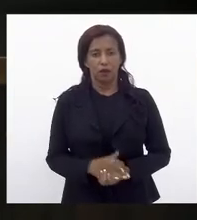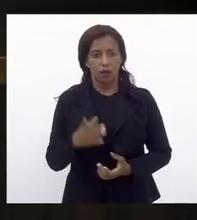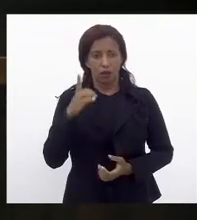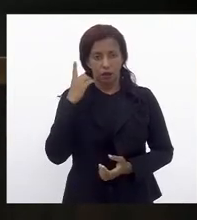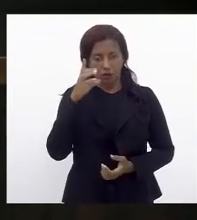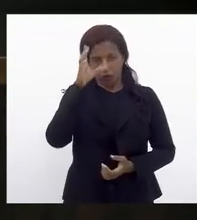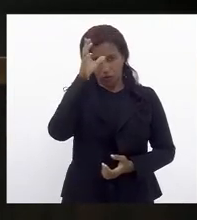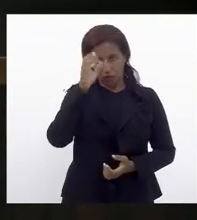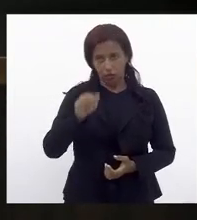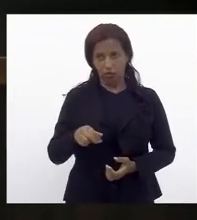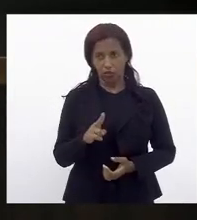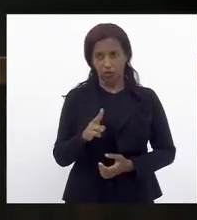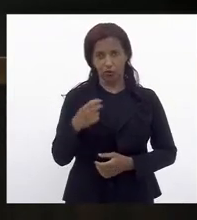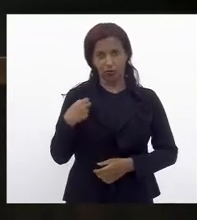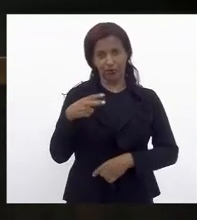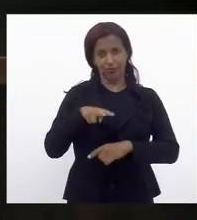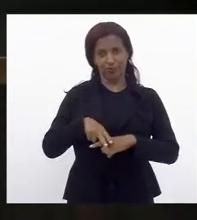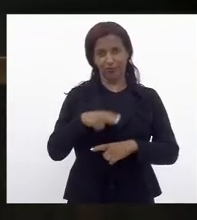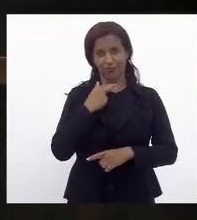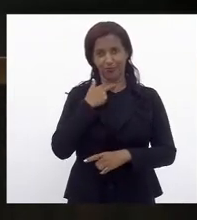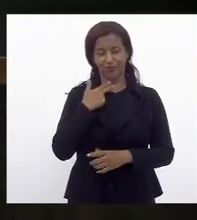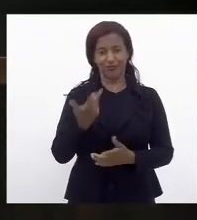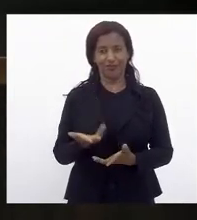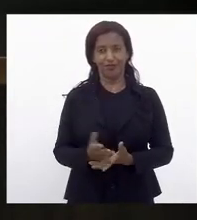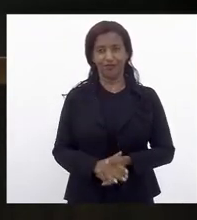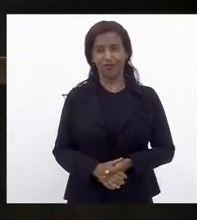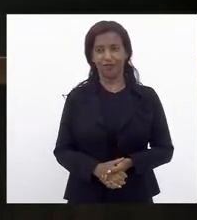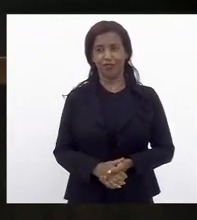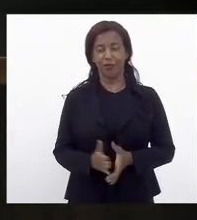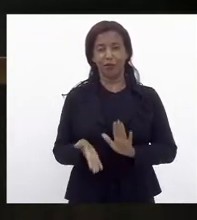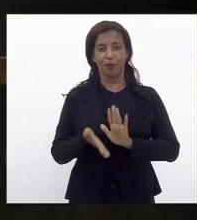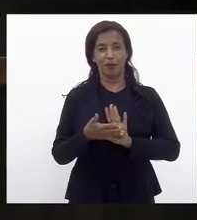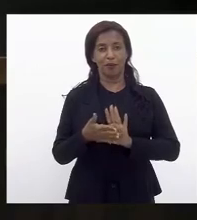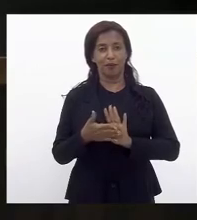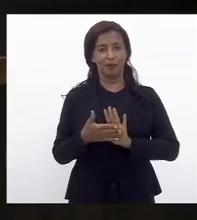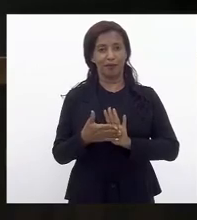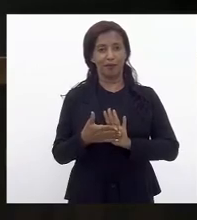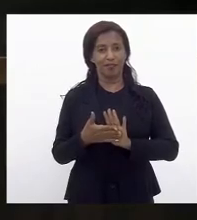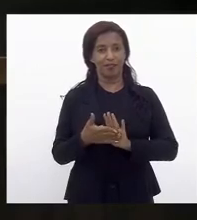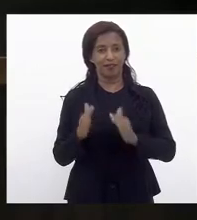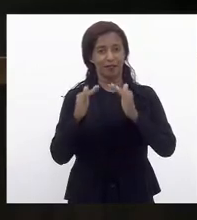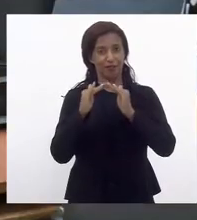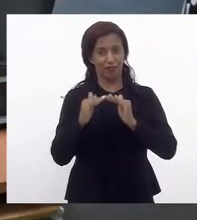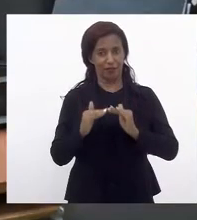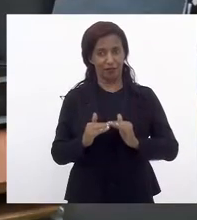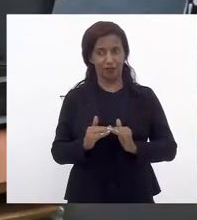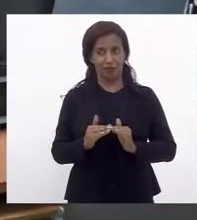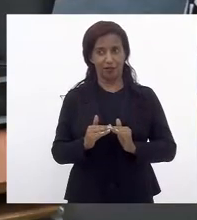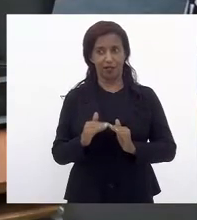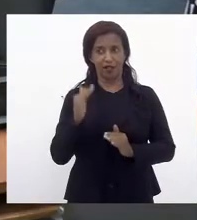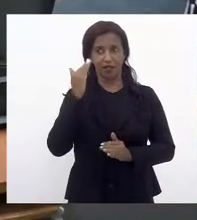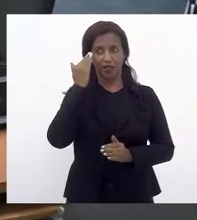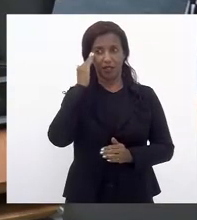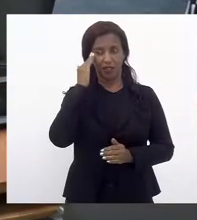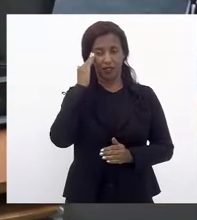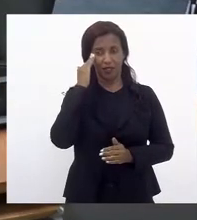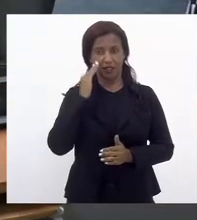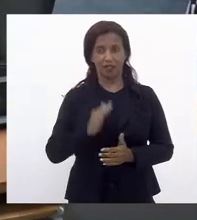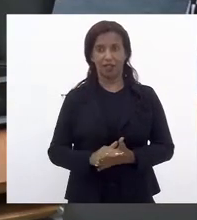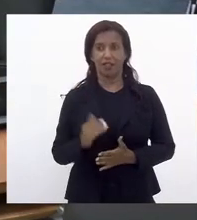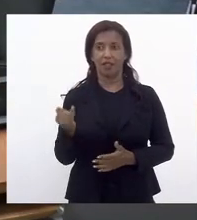deputada Tia Ju, que está sentada aqui na presidência, o meu parecer é favorável, entendendo